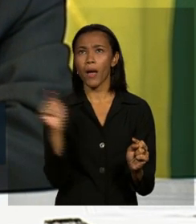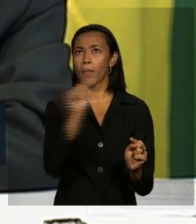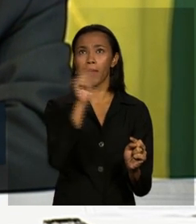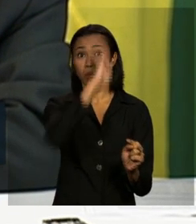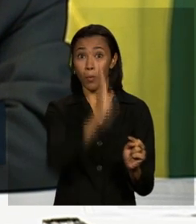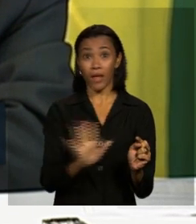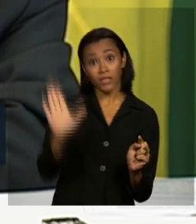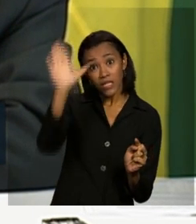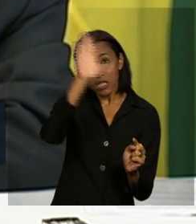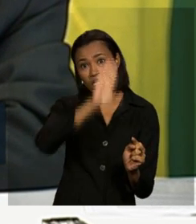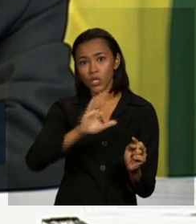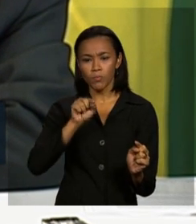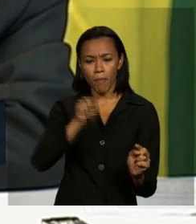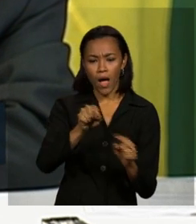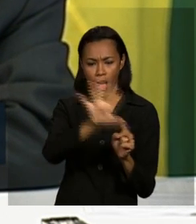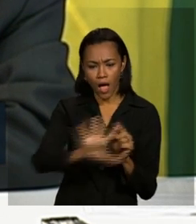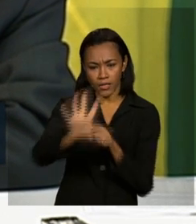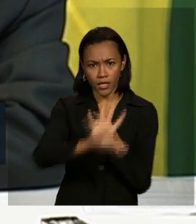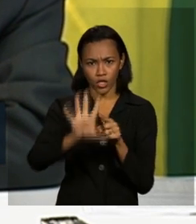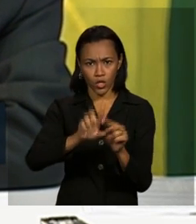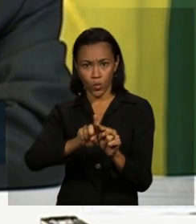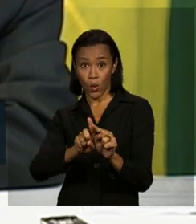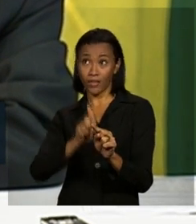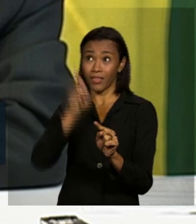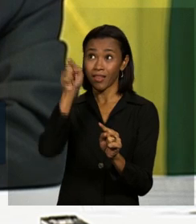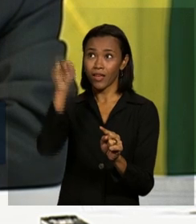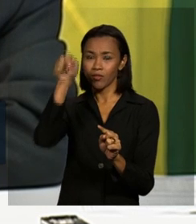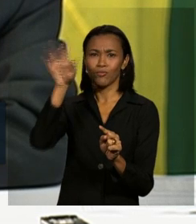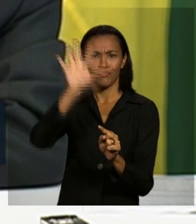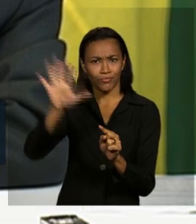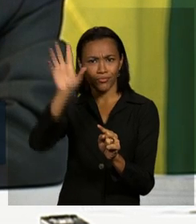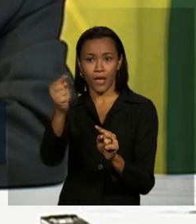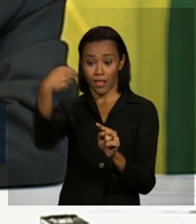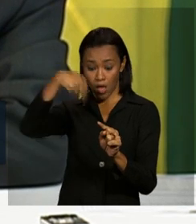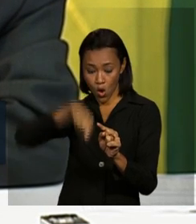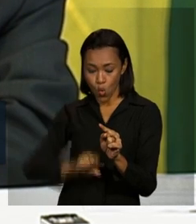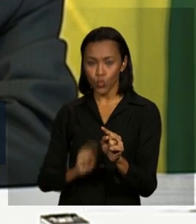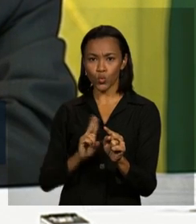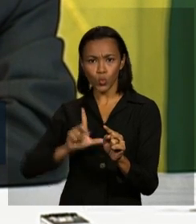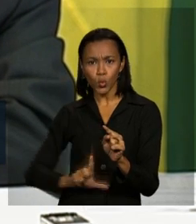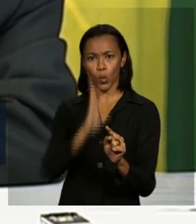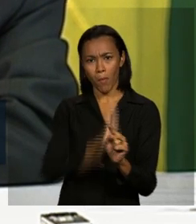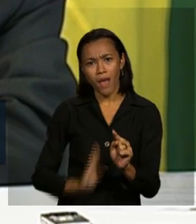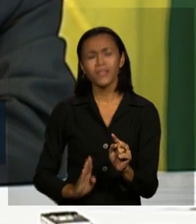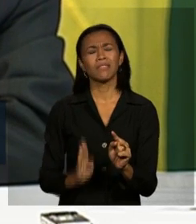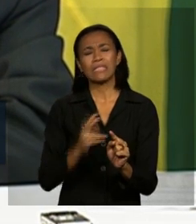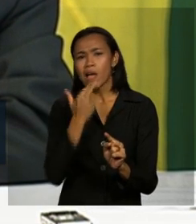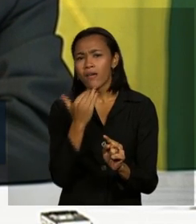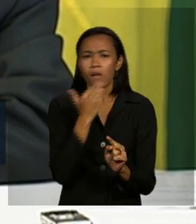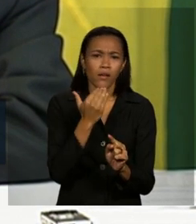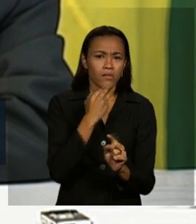da da do centro do sudeste brasileiro com o Sul do país se faz por rodovias precárias com